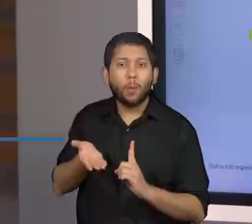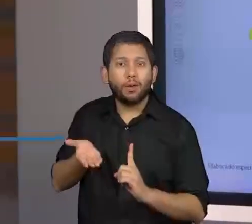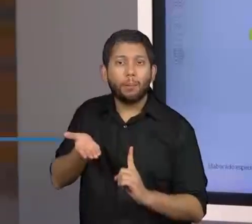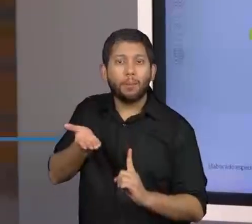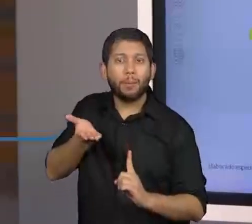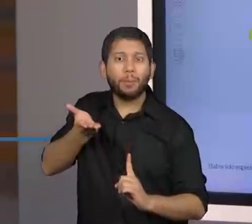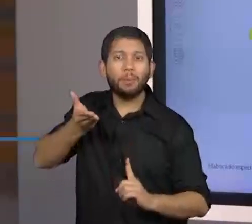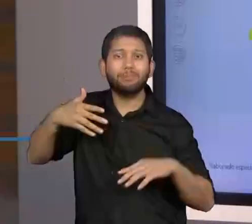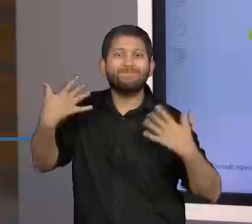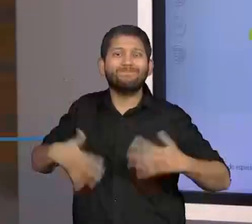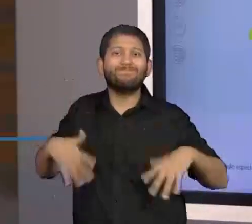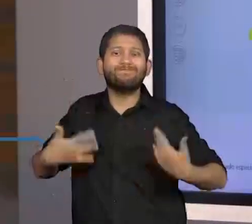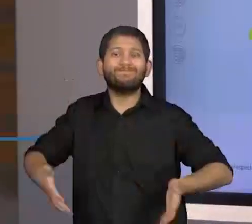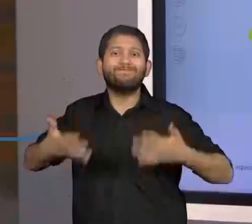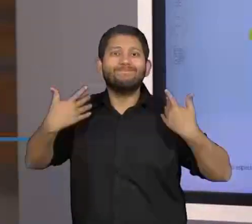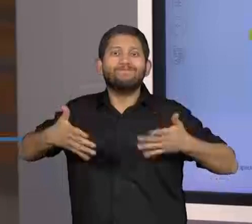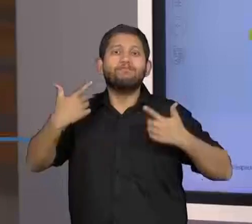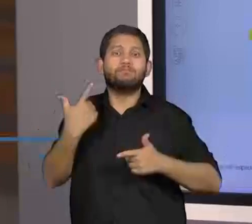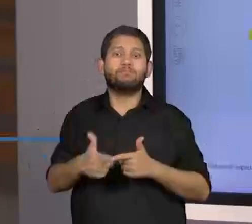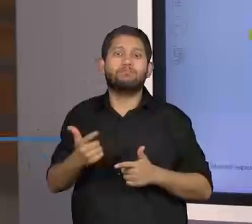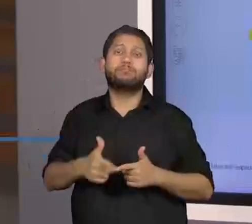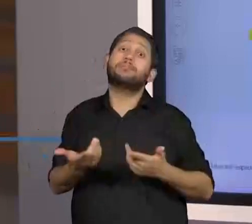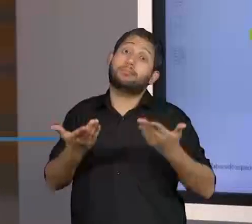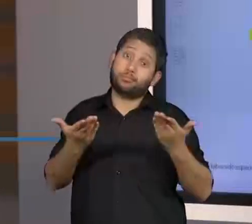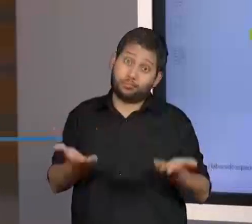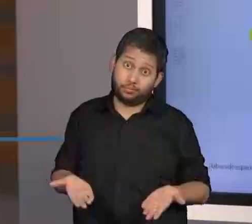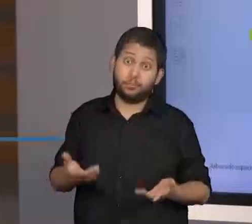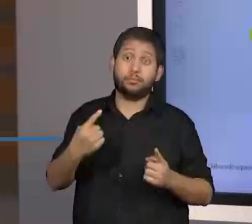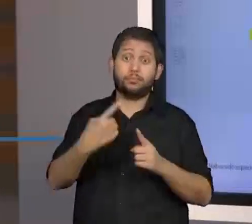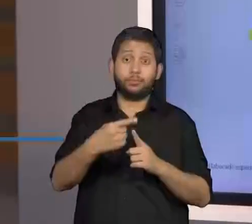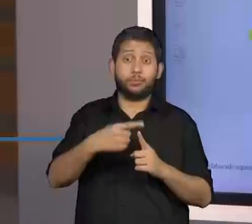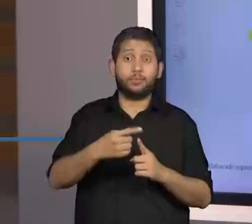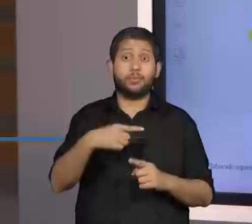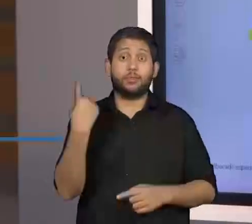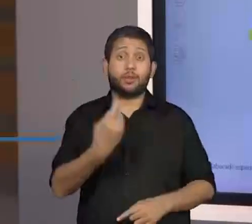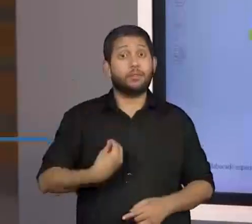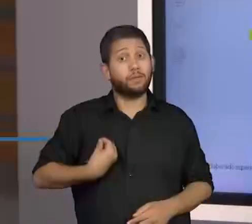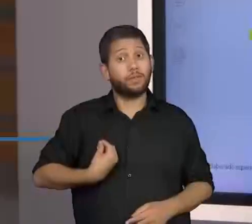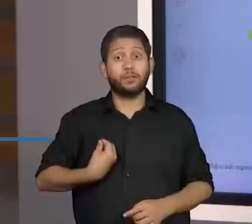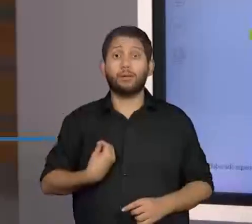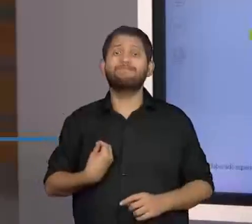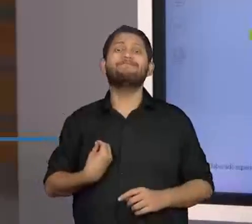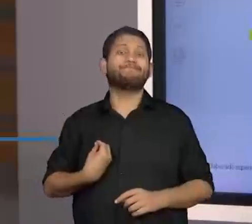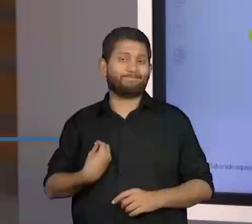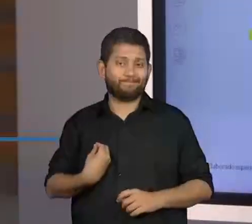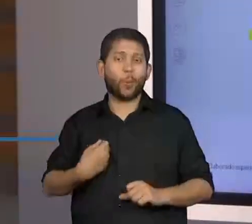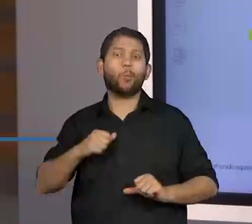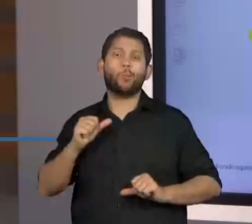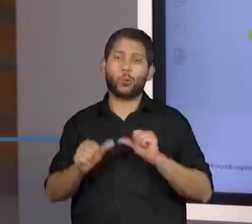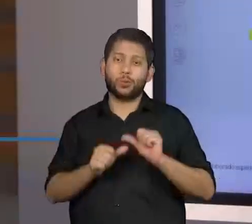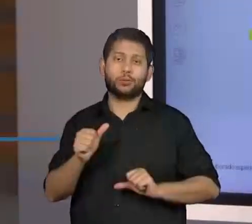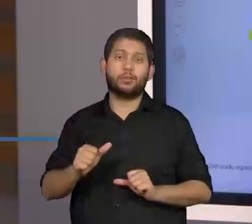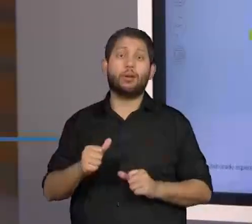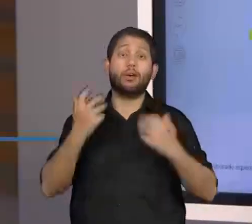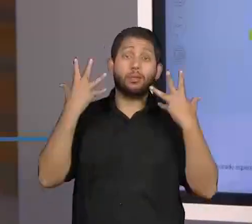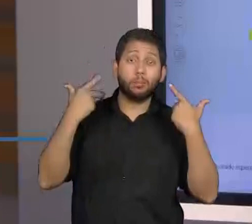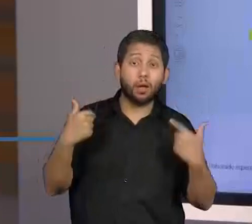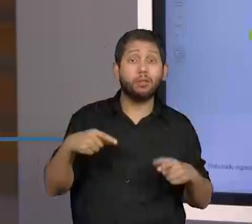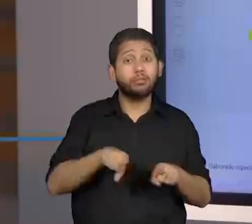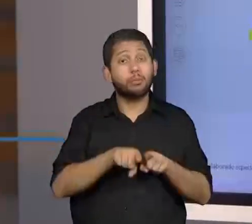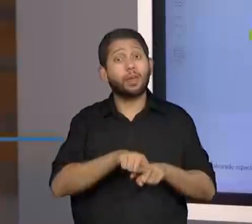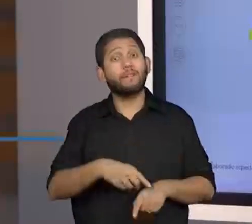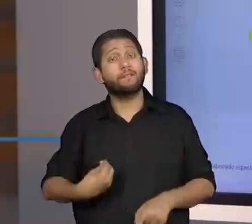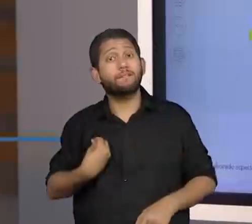porque realmente vai modificar completamente as nossas vidas, a vida dos seres humanos, dos animais e da